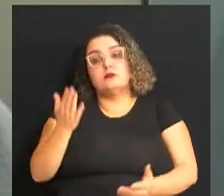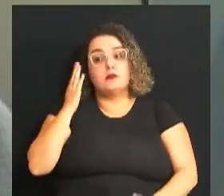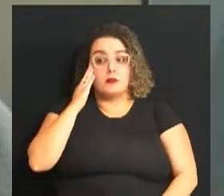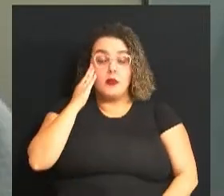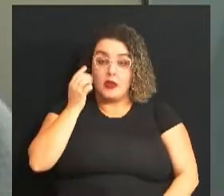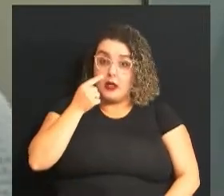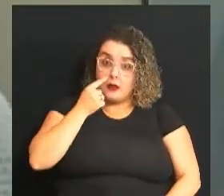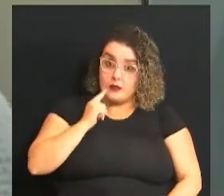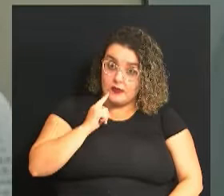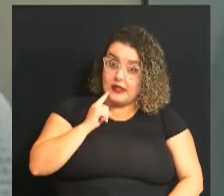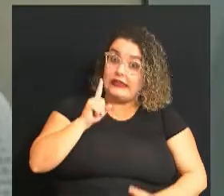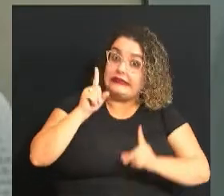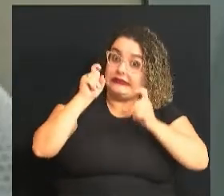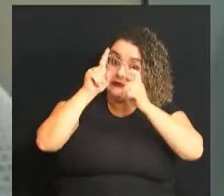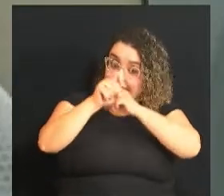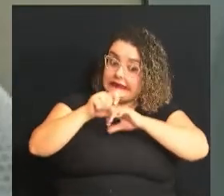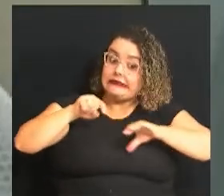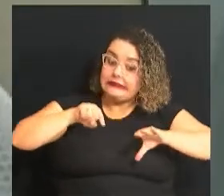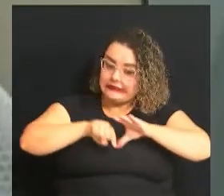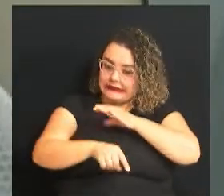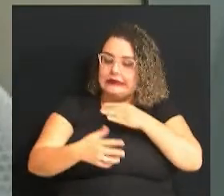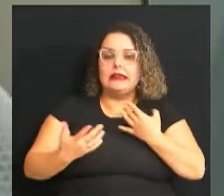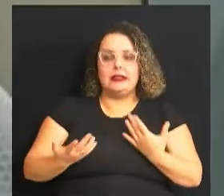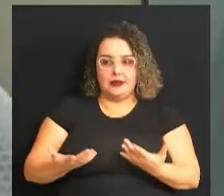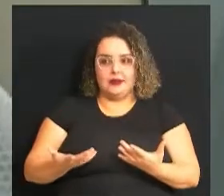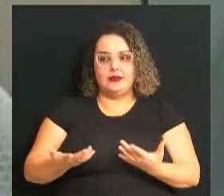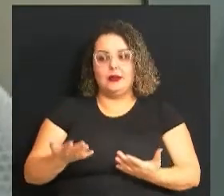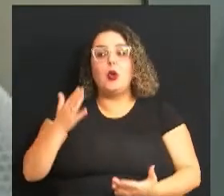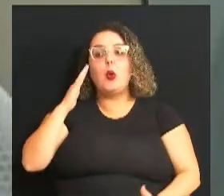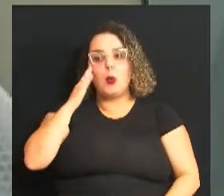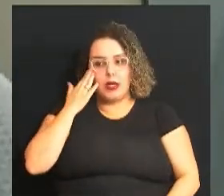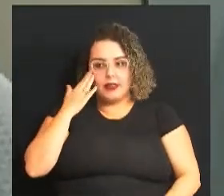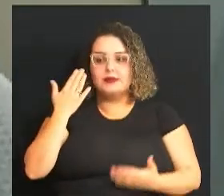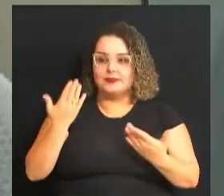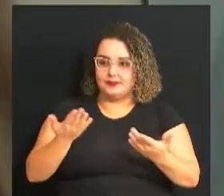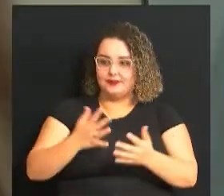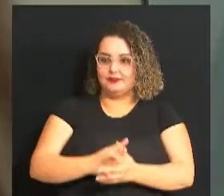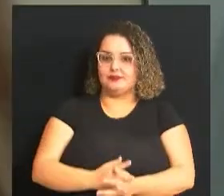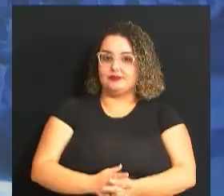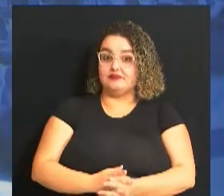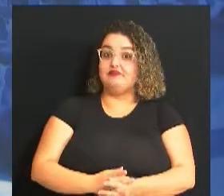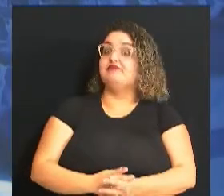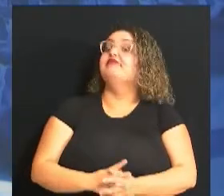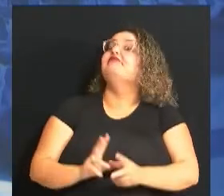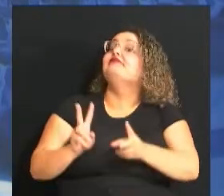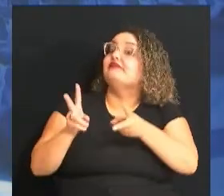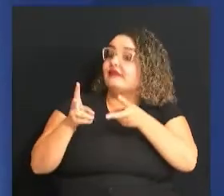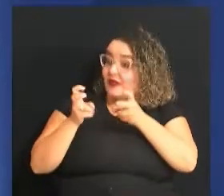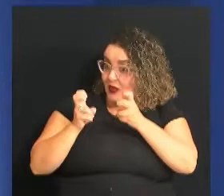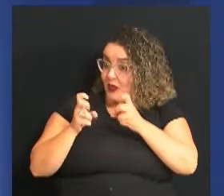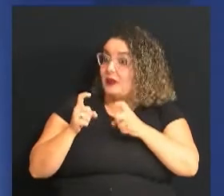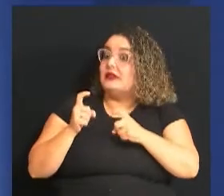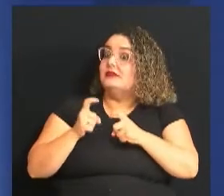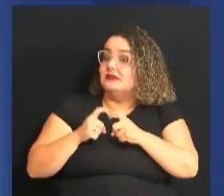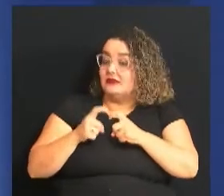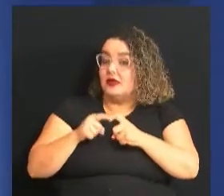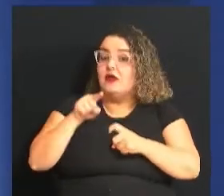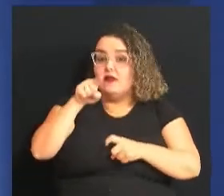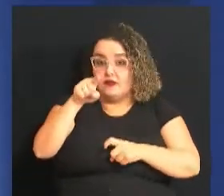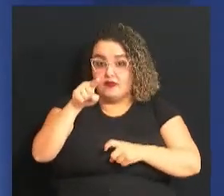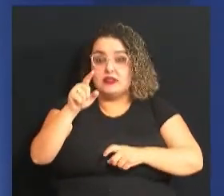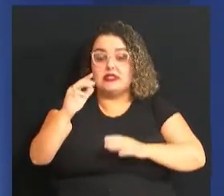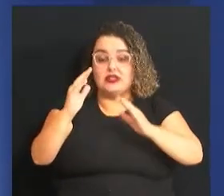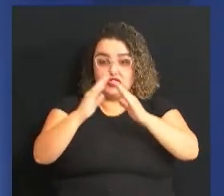é complexo aí o entendimento, né? Tô percebendo, viu? Só para de você de casa que acabou de ligar aí